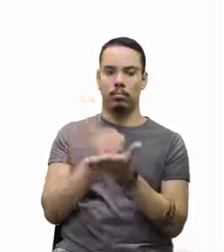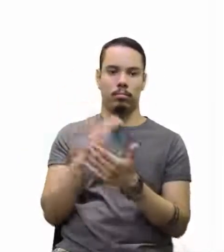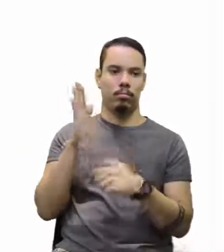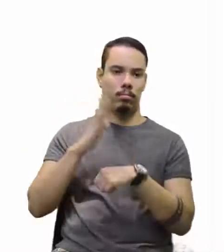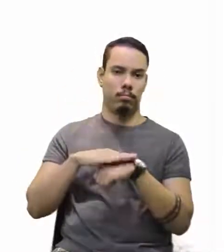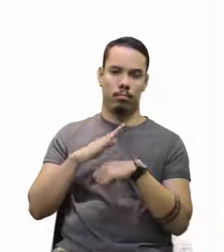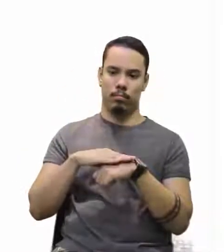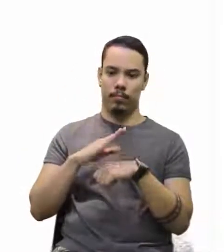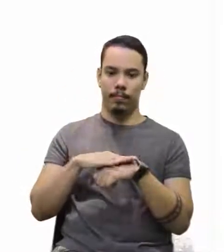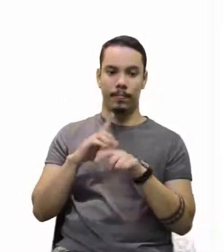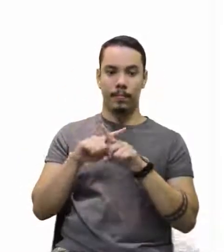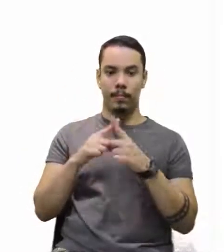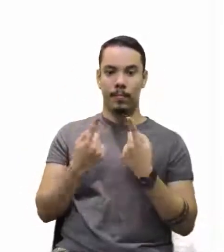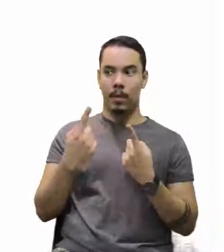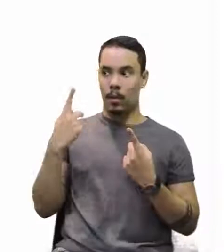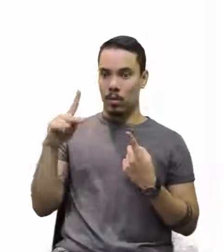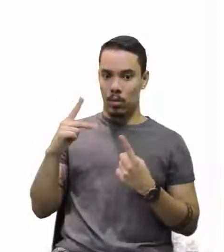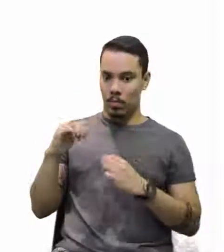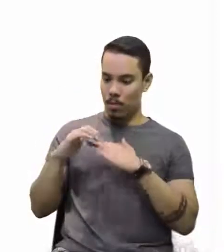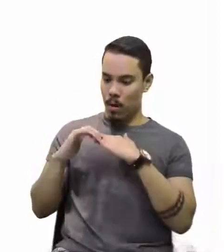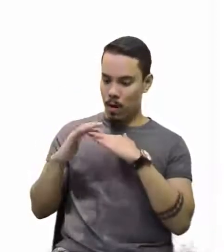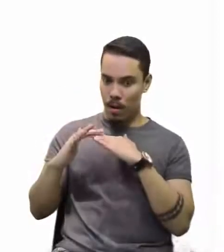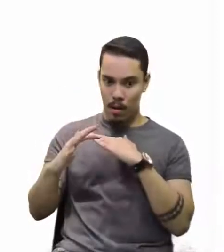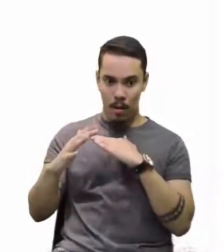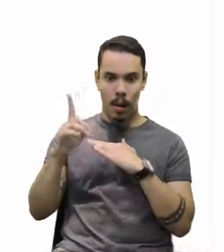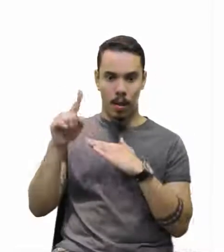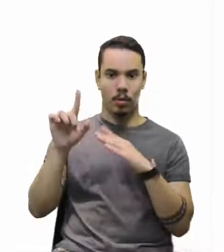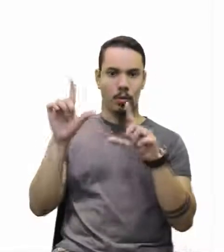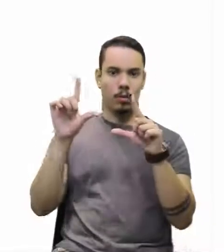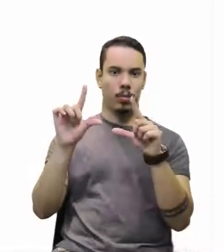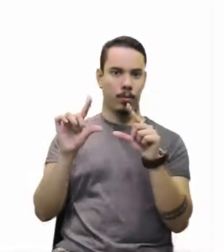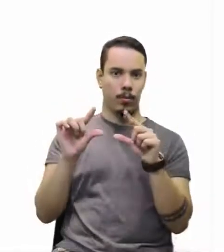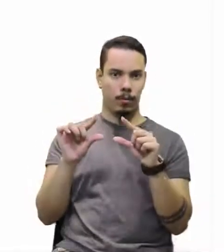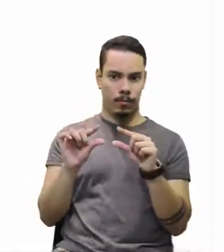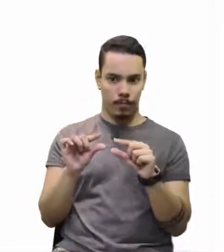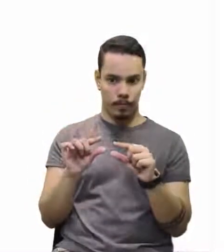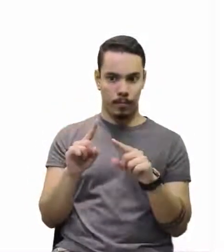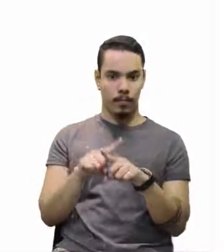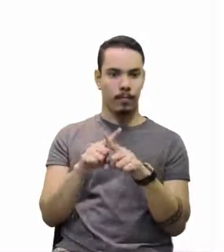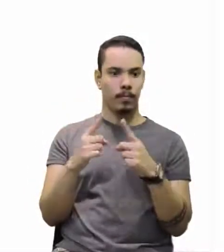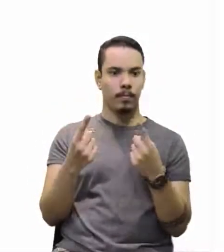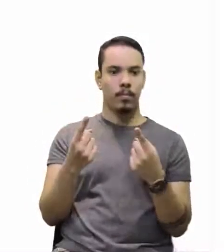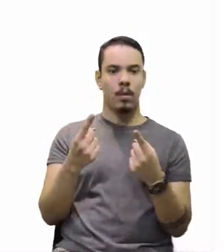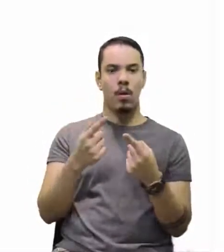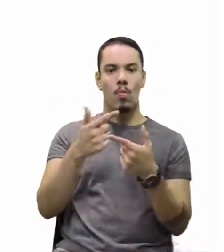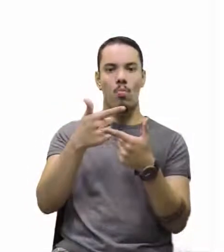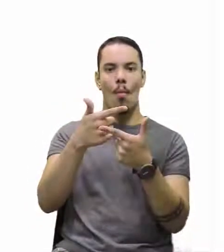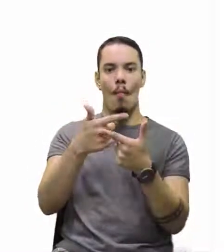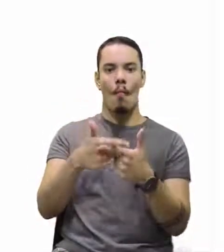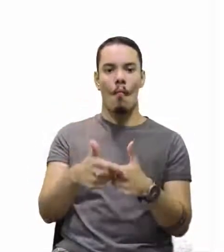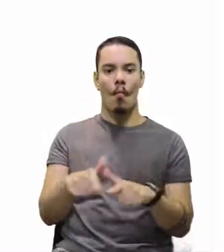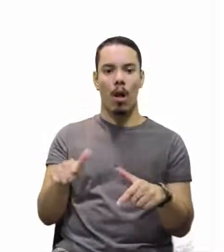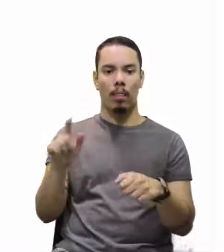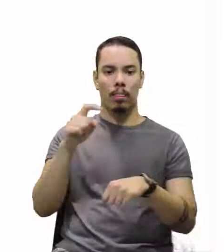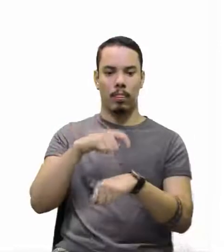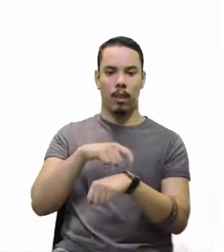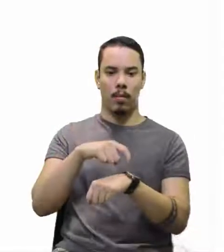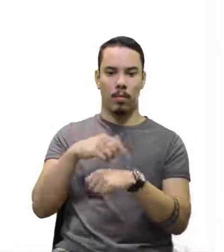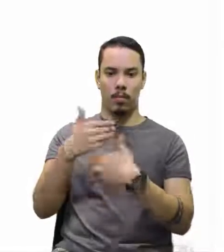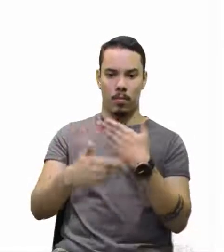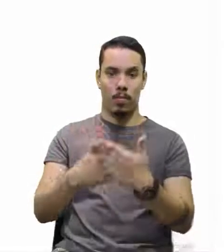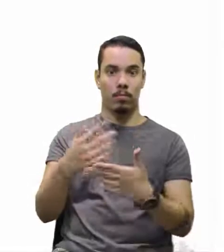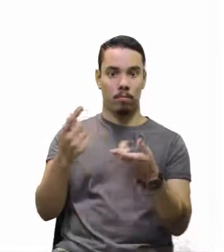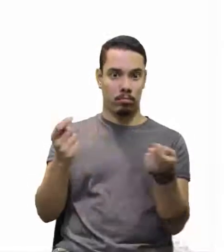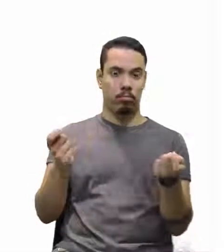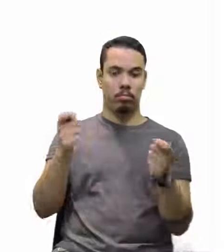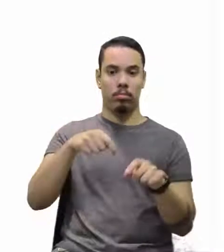automaticamente. A sua intensidade passa a diminuir, mas só se anula após algum tempo, que pode